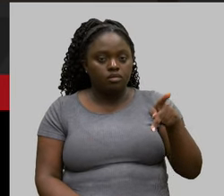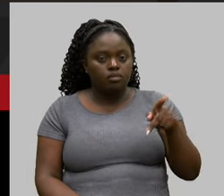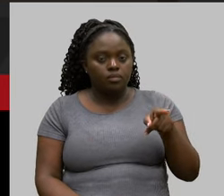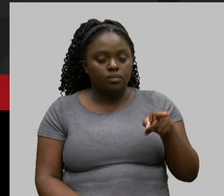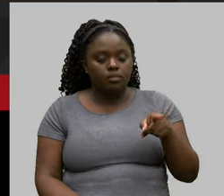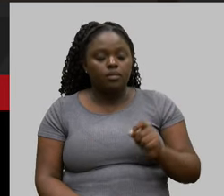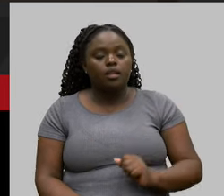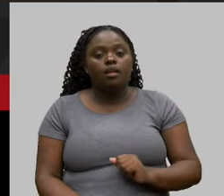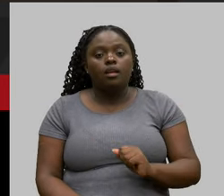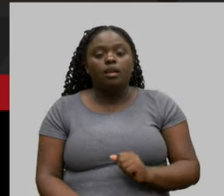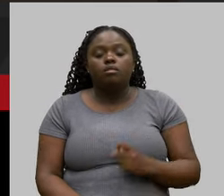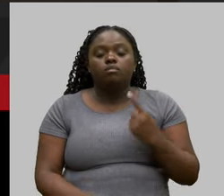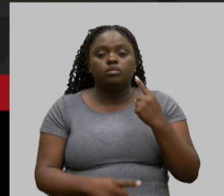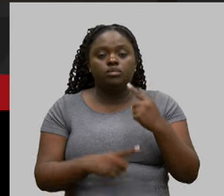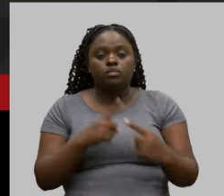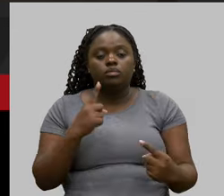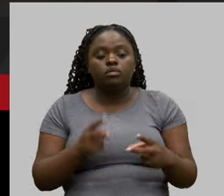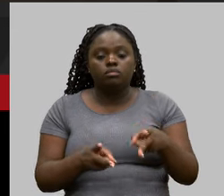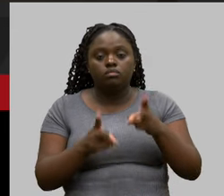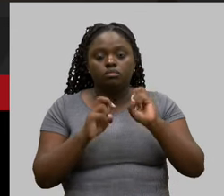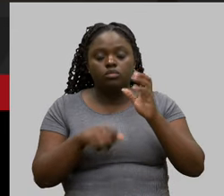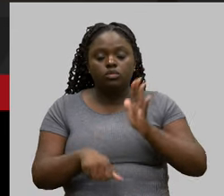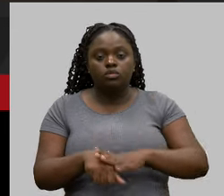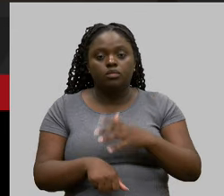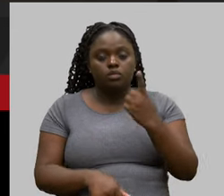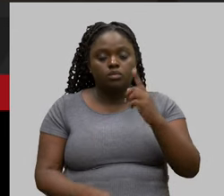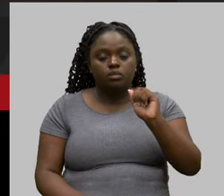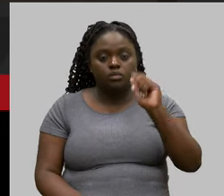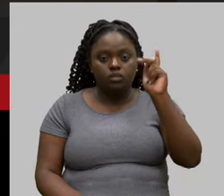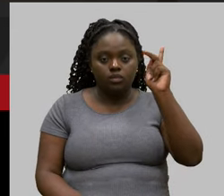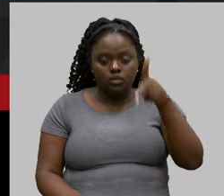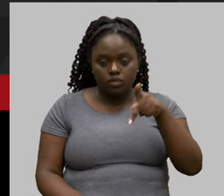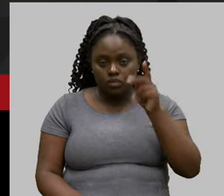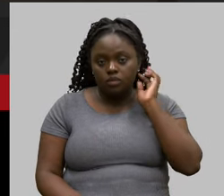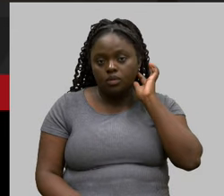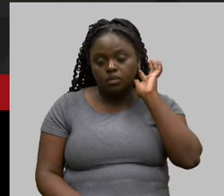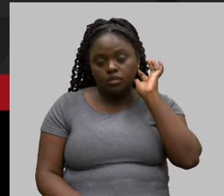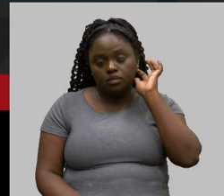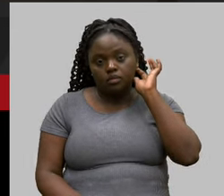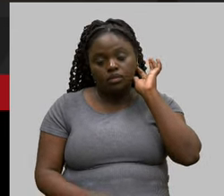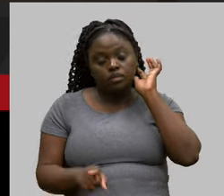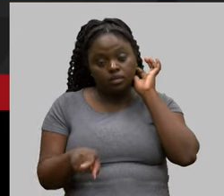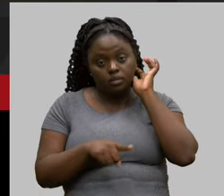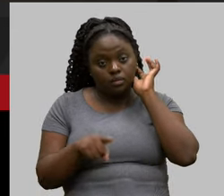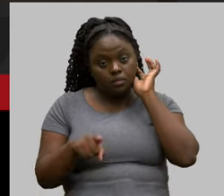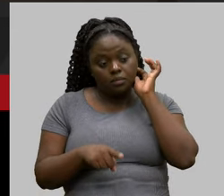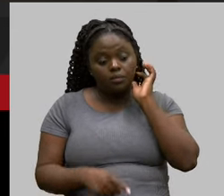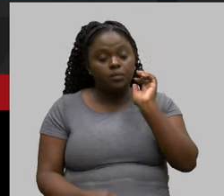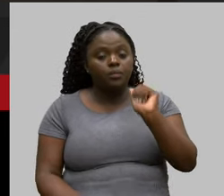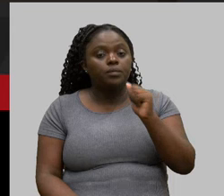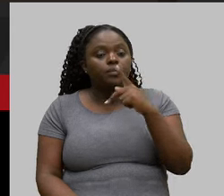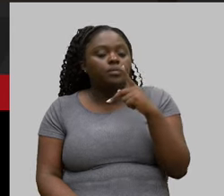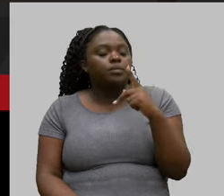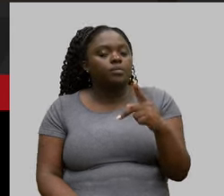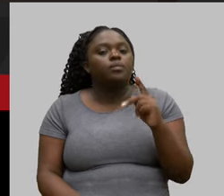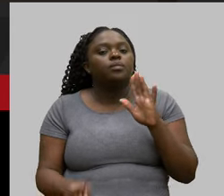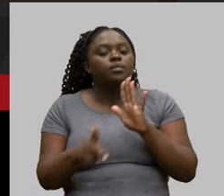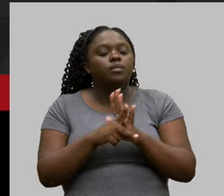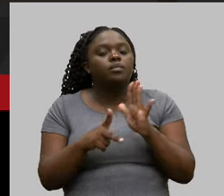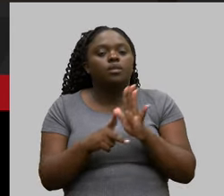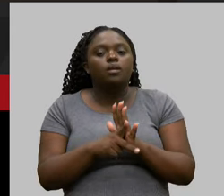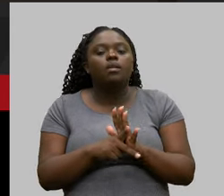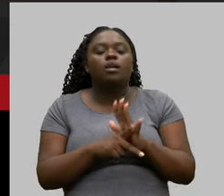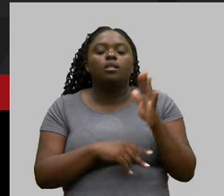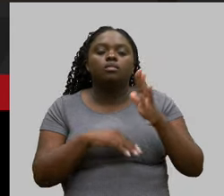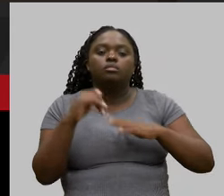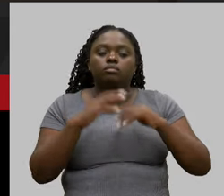verdada a percepção de mais de uma aposentadoria conta do regime próprio ressalvadas as aposentadorias decorrentes dos cargos